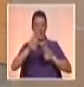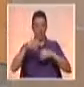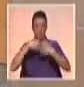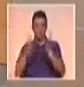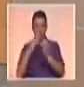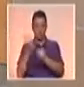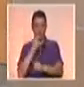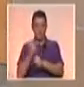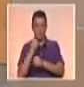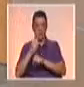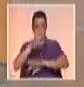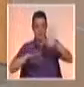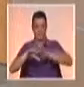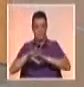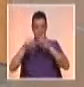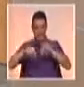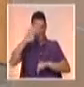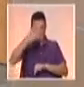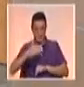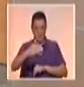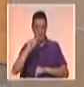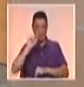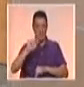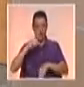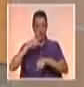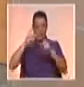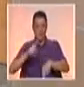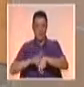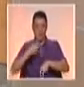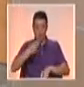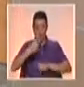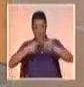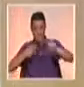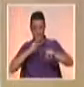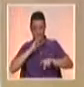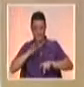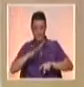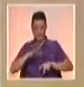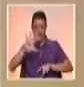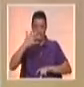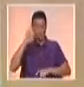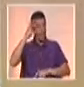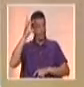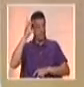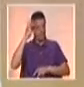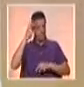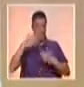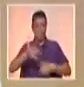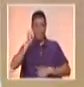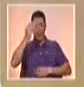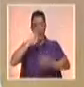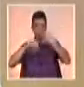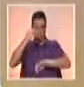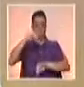eles vão fazer durante semana. O dia começa a que horas e termina às a que horas? Às 9:30 e termina por volta das 5. Das 5. E eles almoçam lá também?